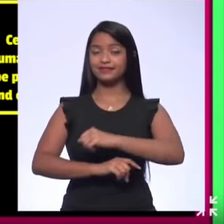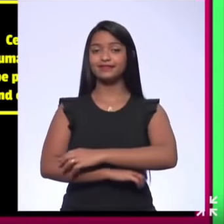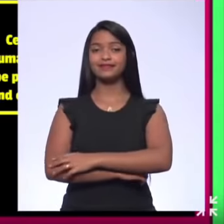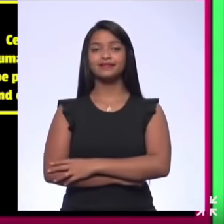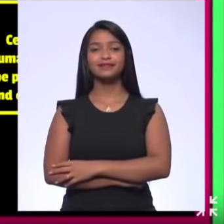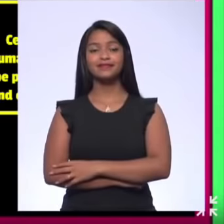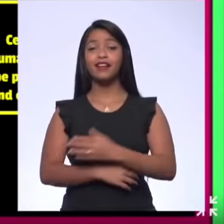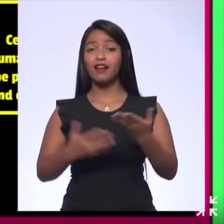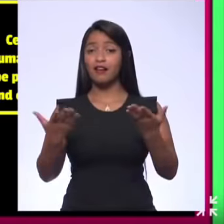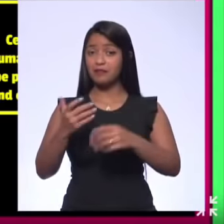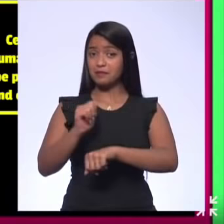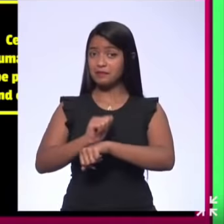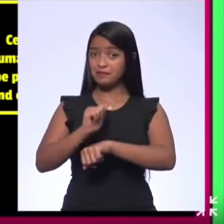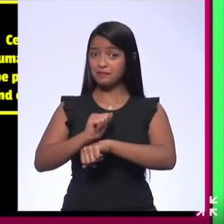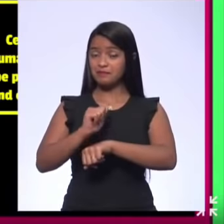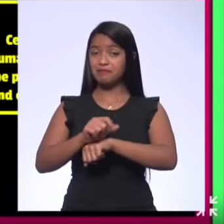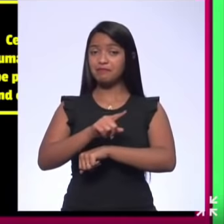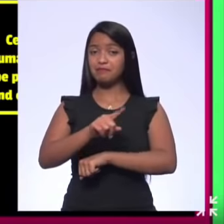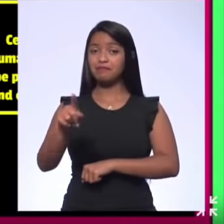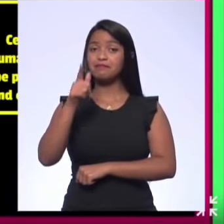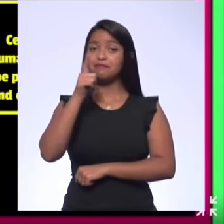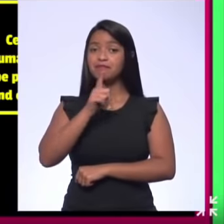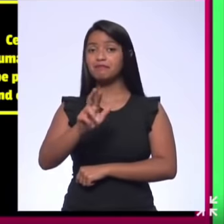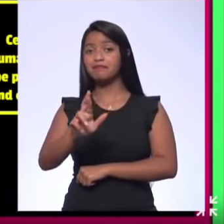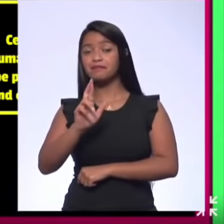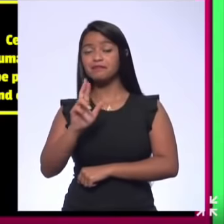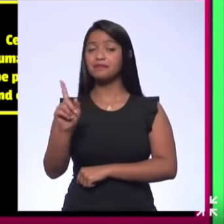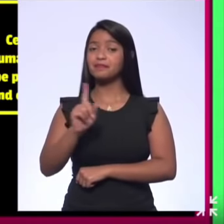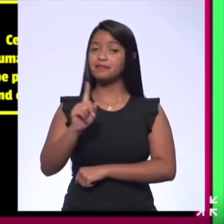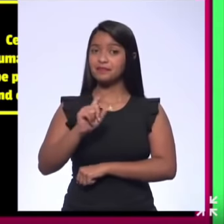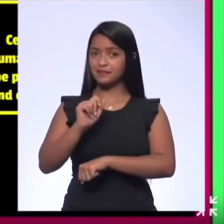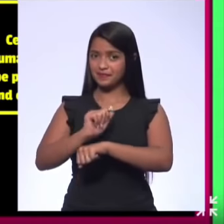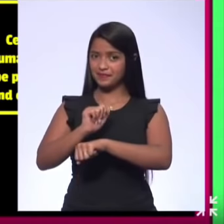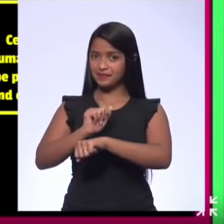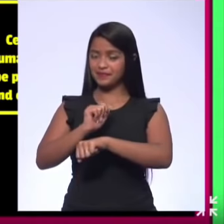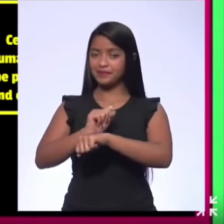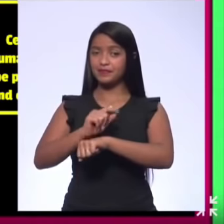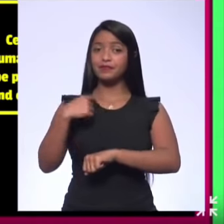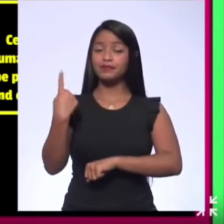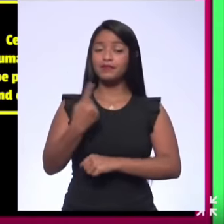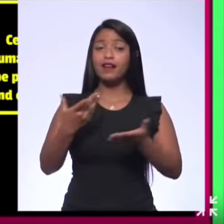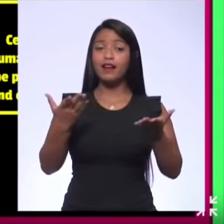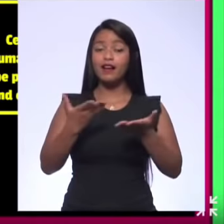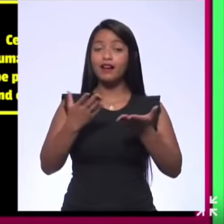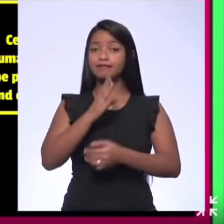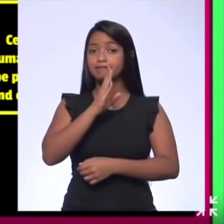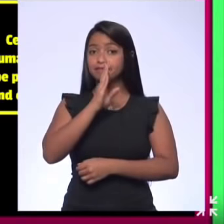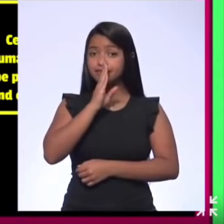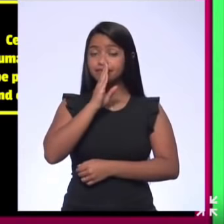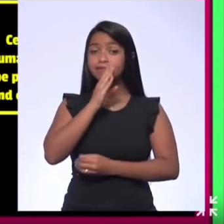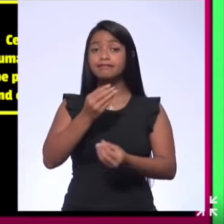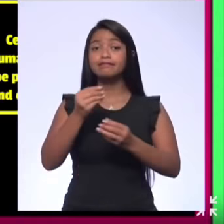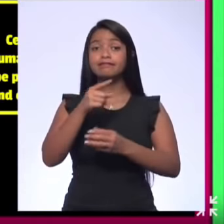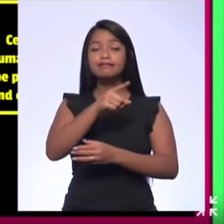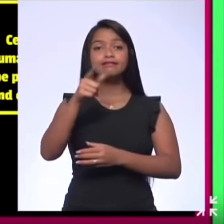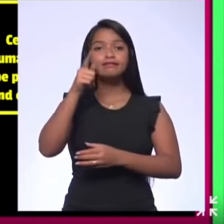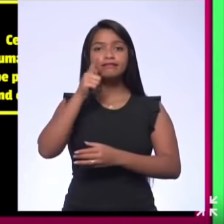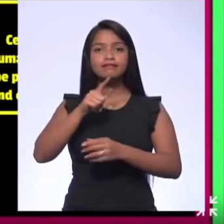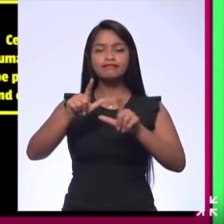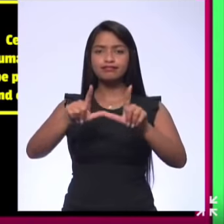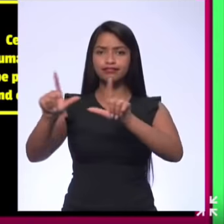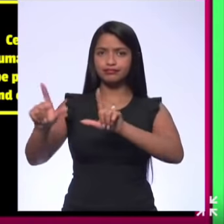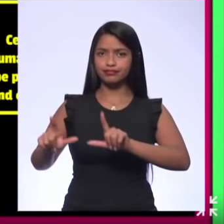um tempinho ali para ver se eles conseguem achar a resposta? Vamos ficar um pouquinho em silêncio, gente, para poder vocês enxergarem ali todos os